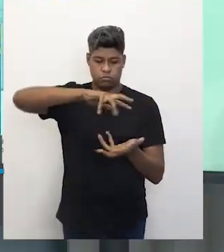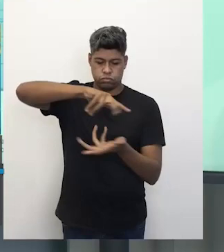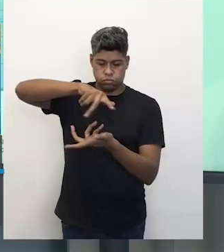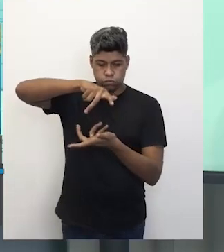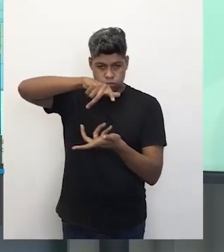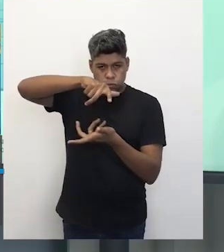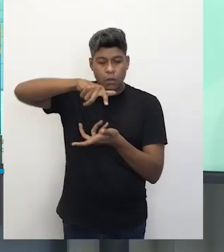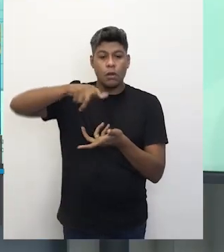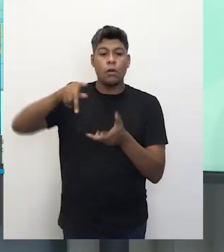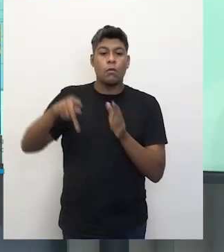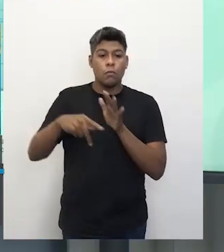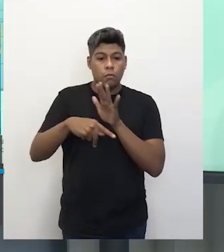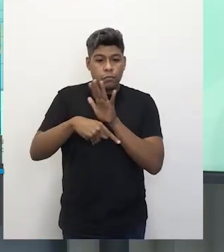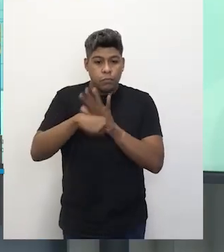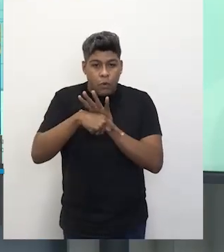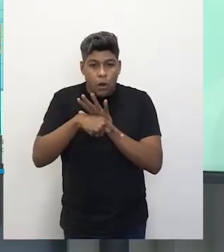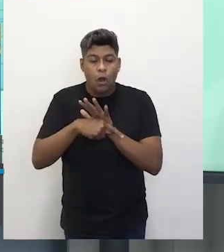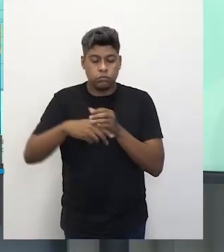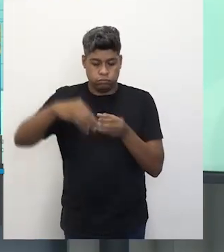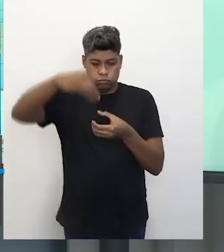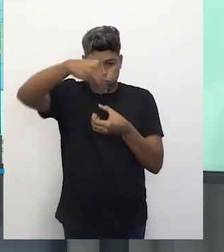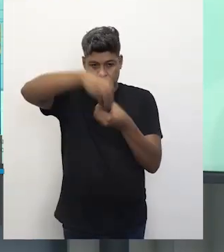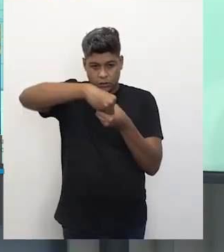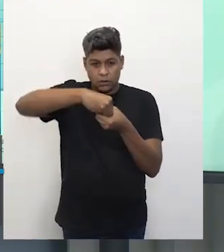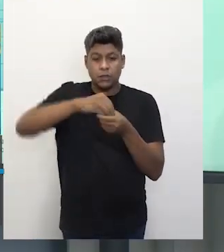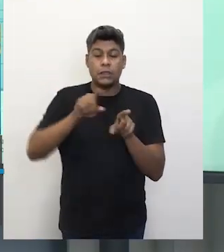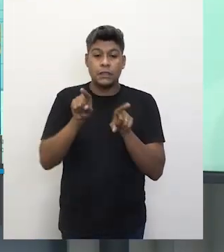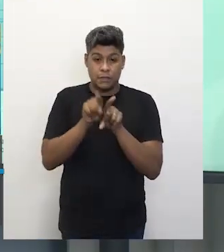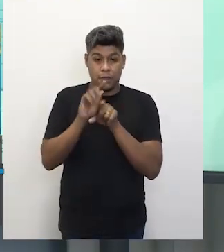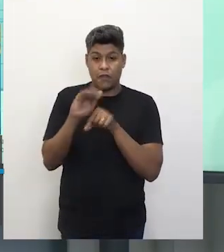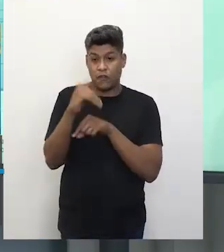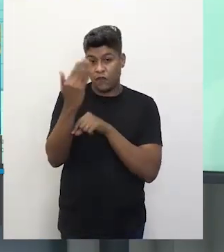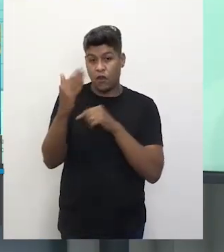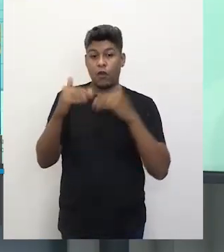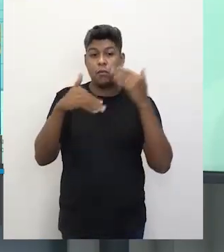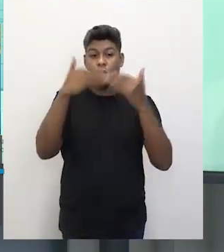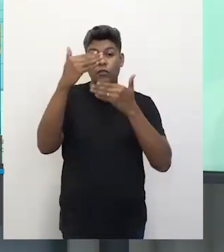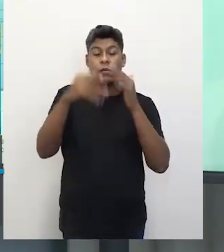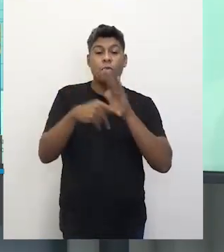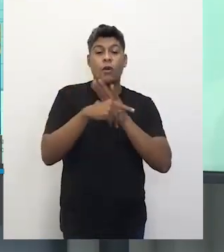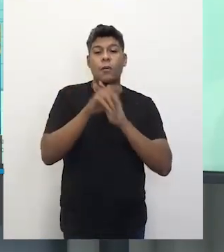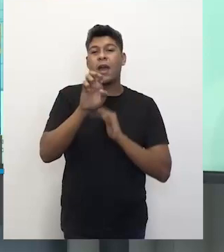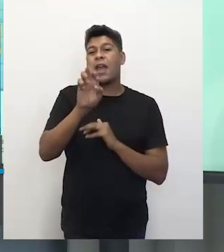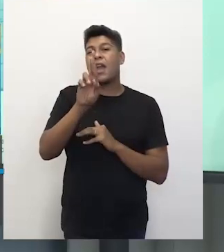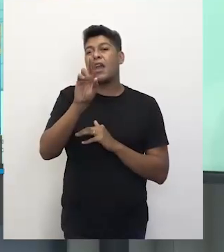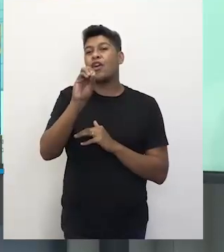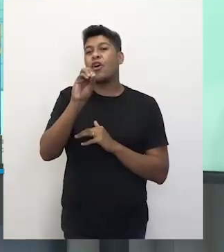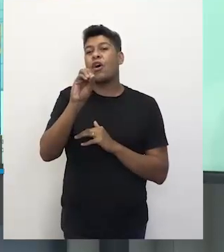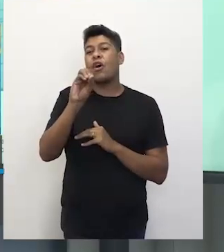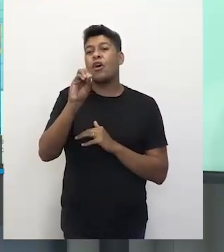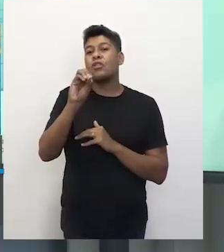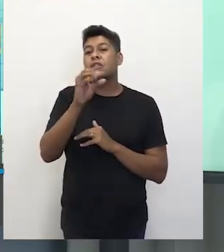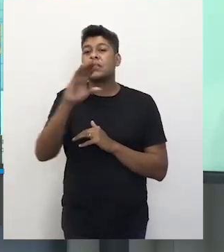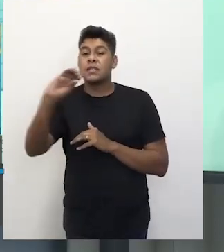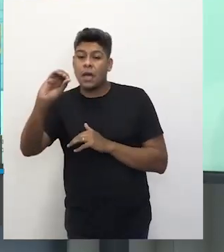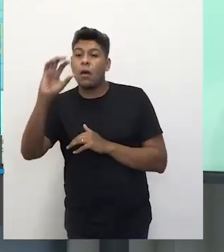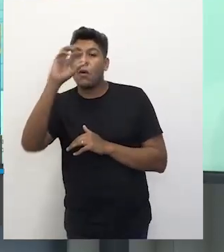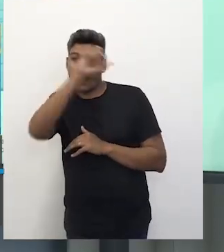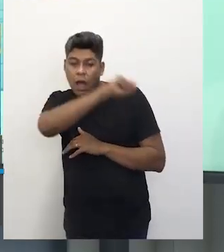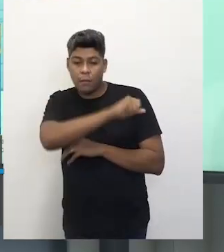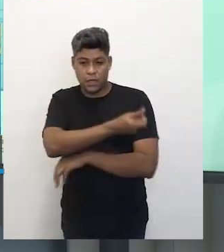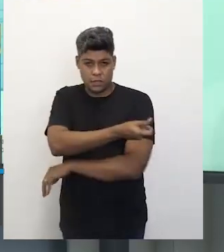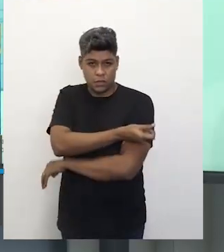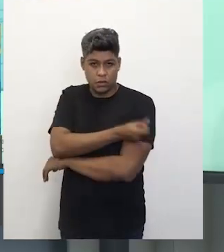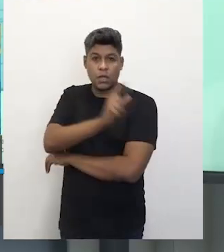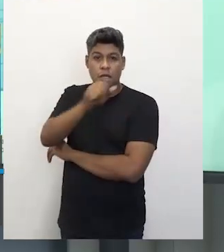né que faz o dos agentes internos e os agentes externos que o processo erosivo é que aí vocês aprendem aí no